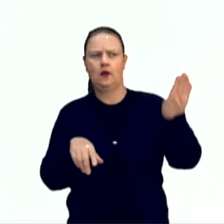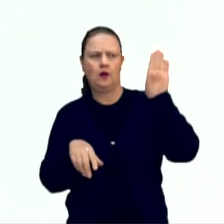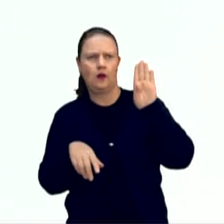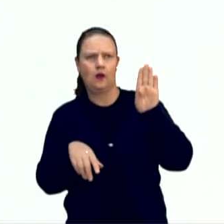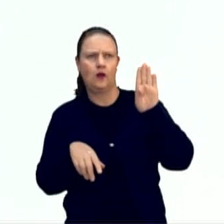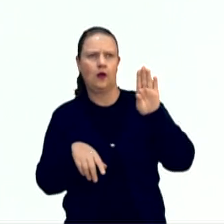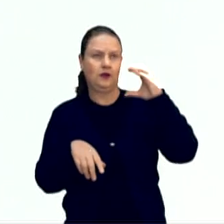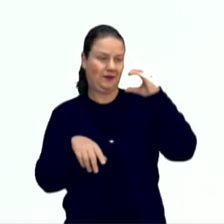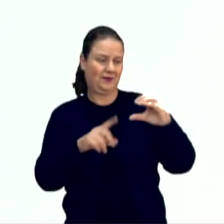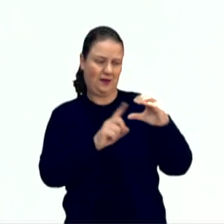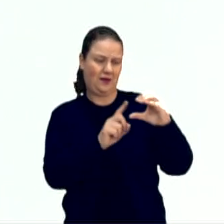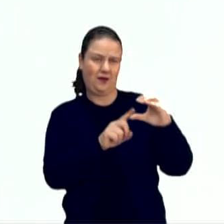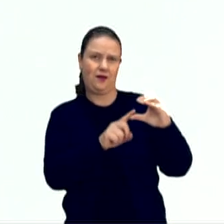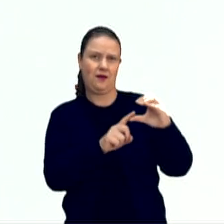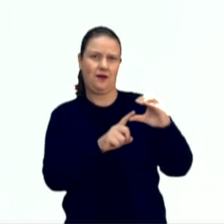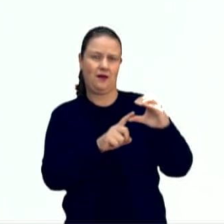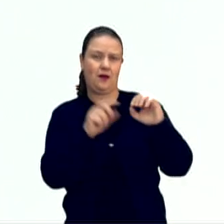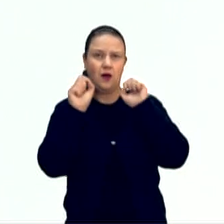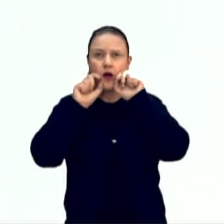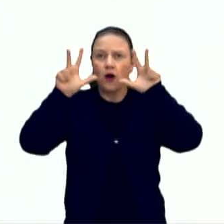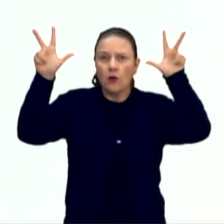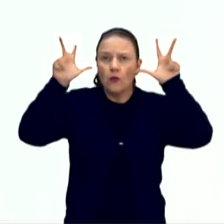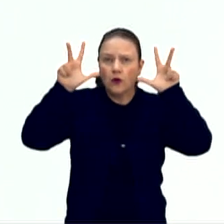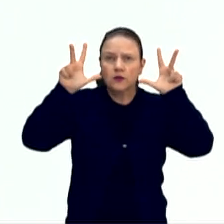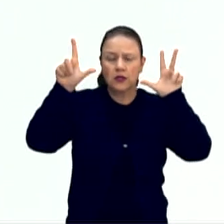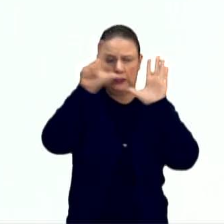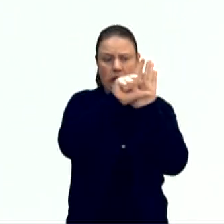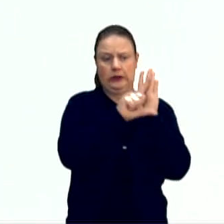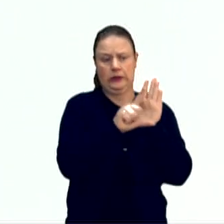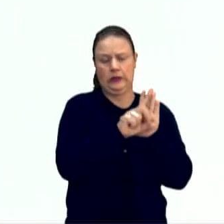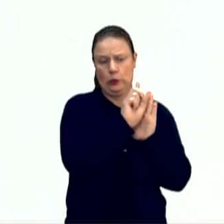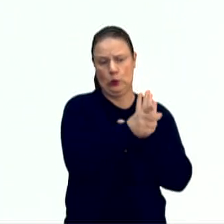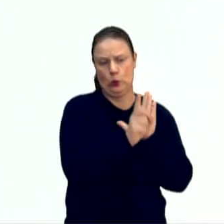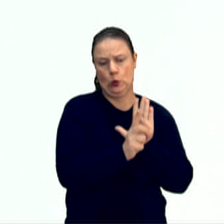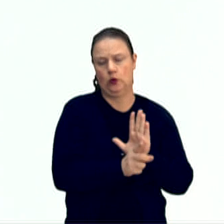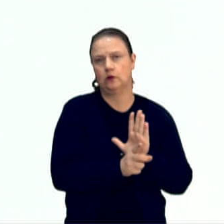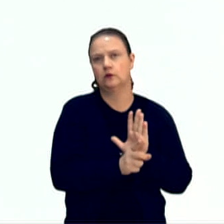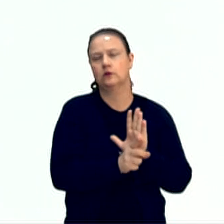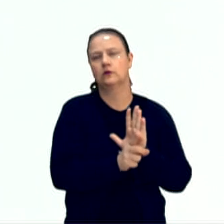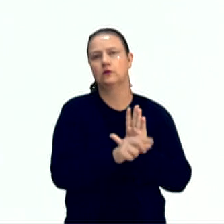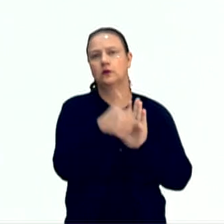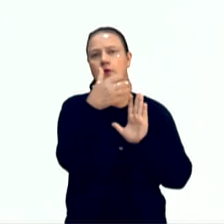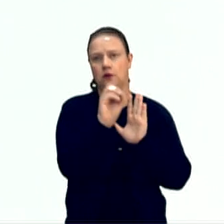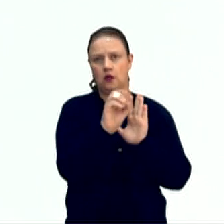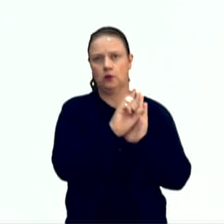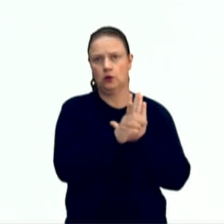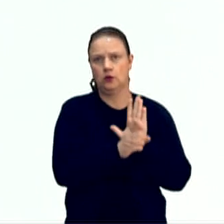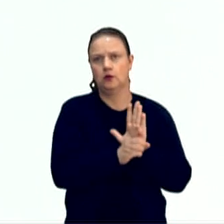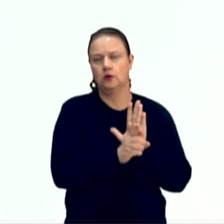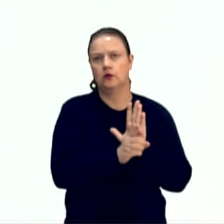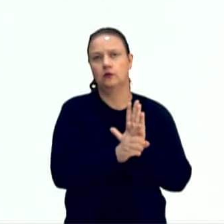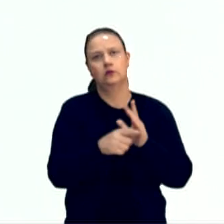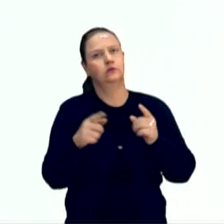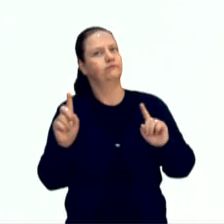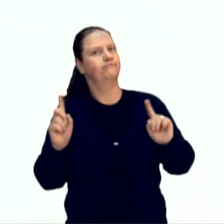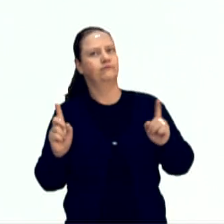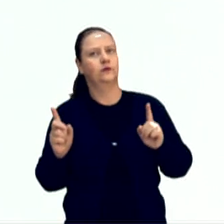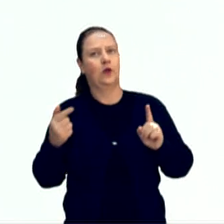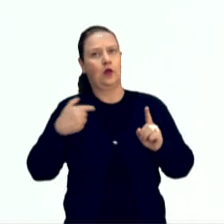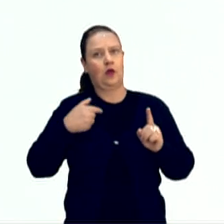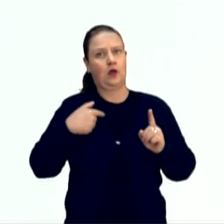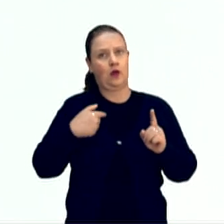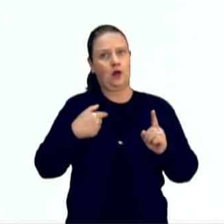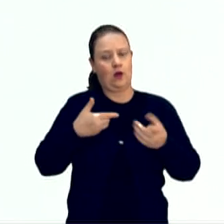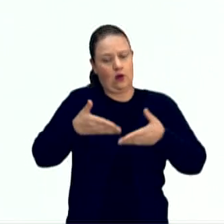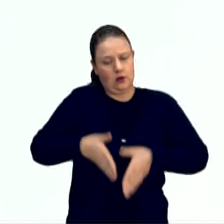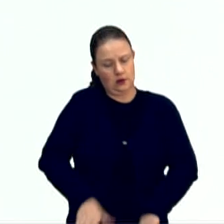aos americanos? Se fosse aos americanos, seria para todos nós. Porque você é americano e eu também. Eu nasci, por exemplo, na